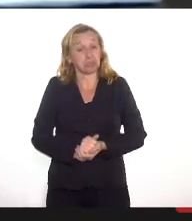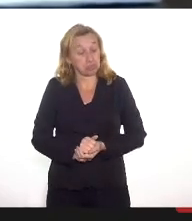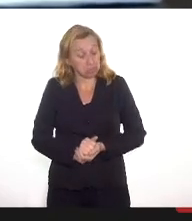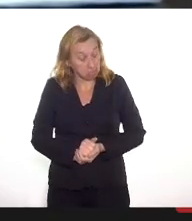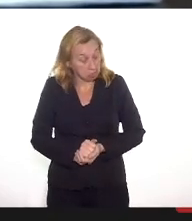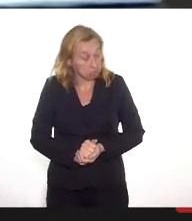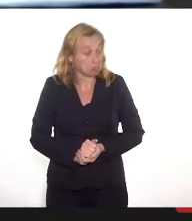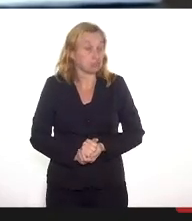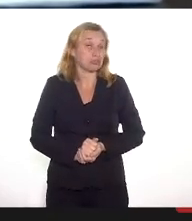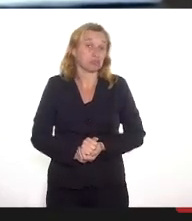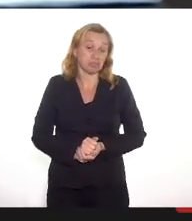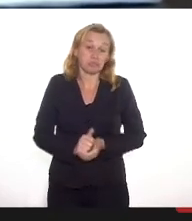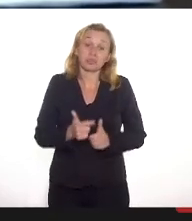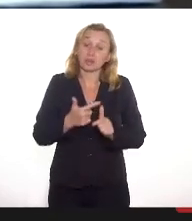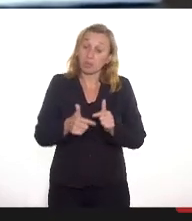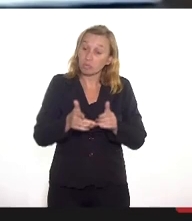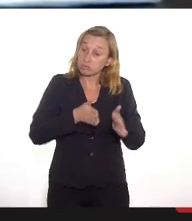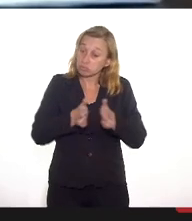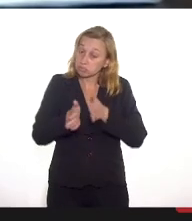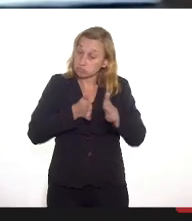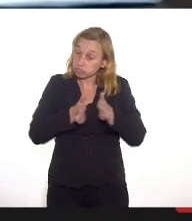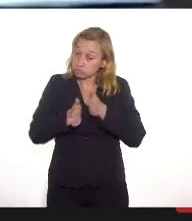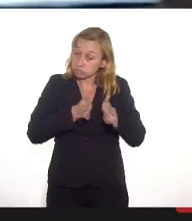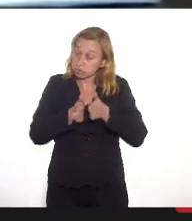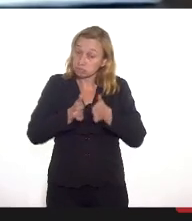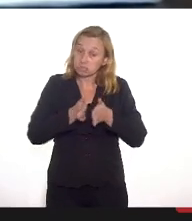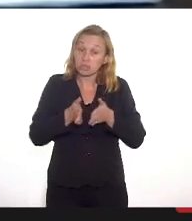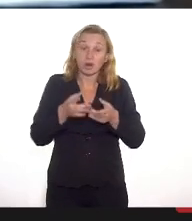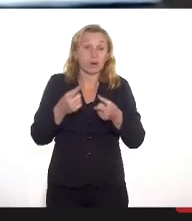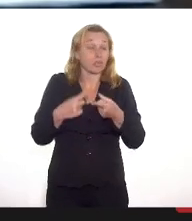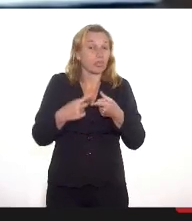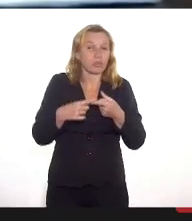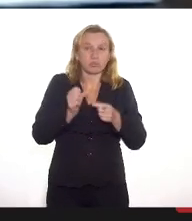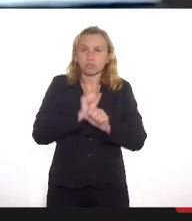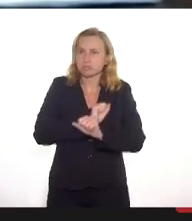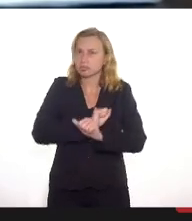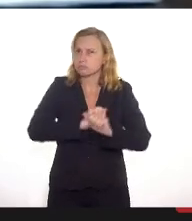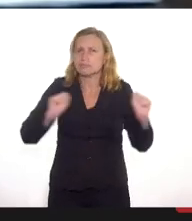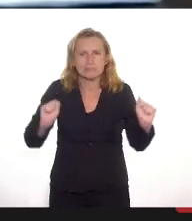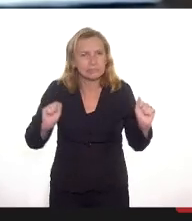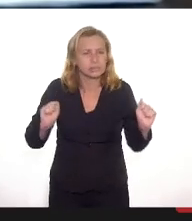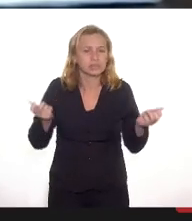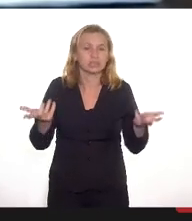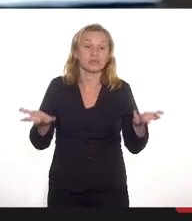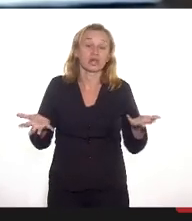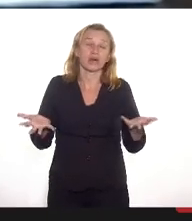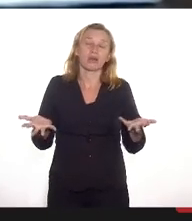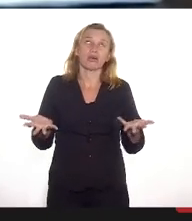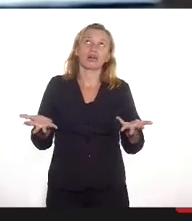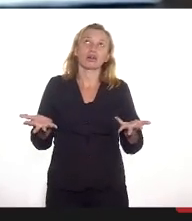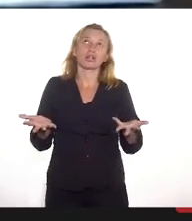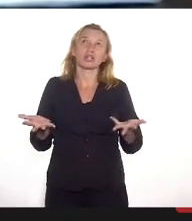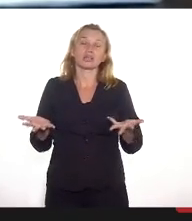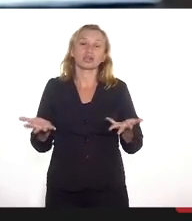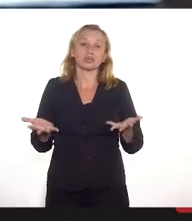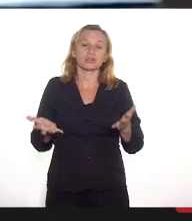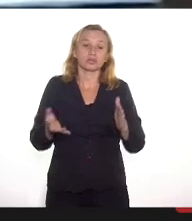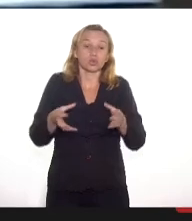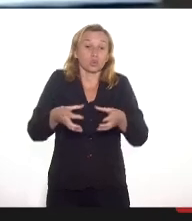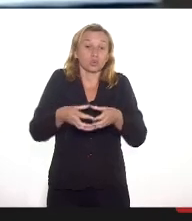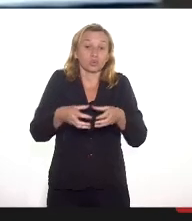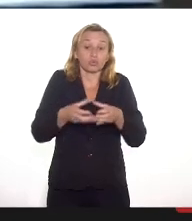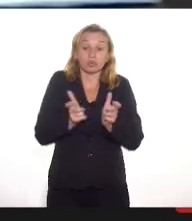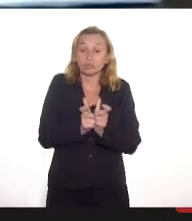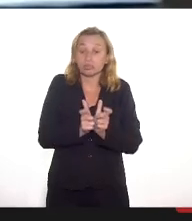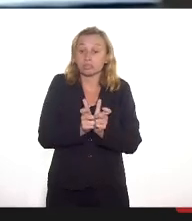mas terás problemas acesse o que é que não é possível quantificar é uma unidade de